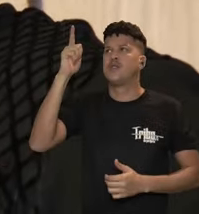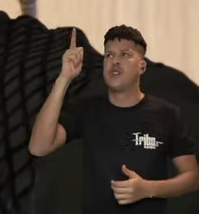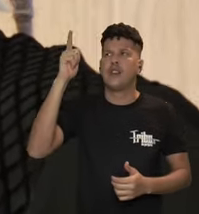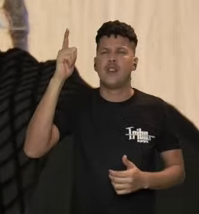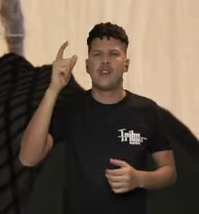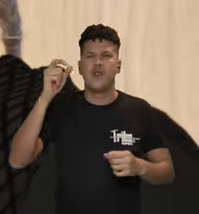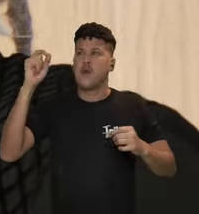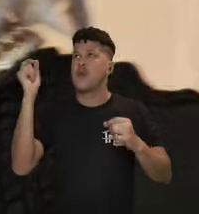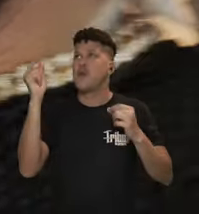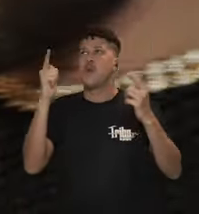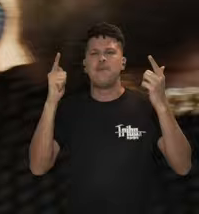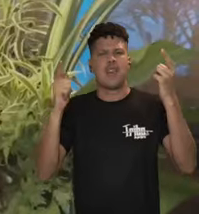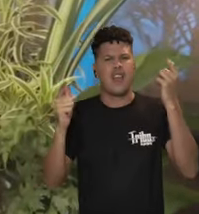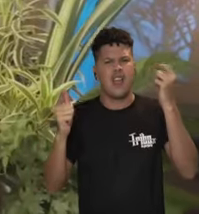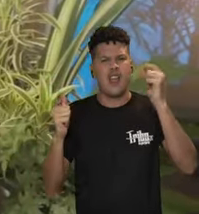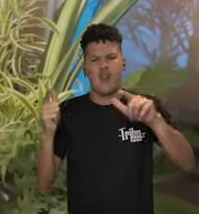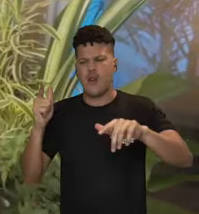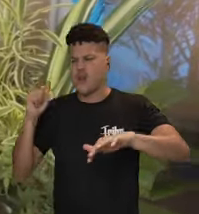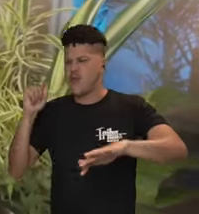sol e o brilho do